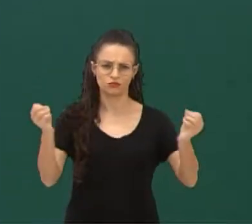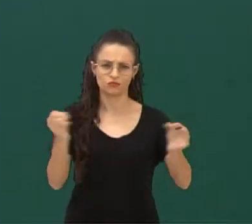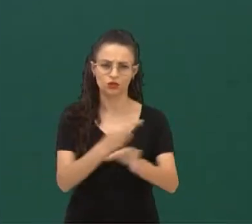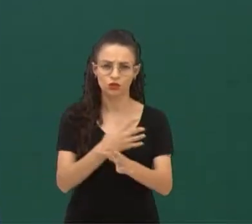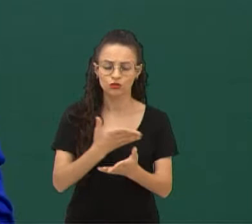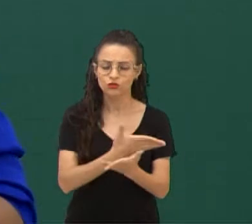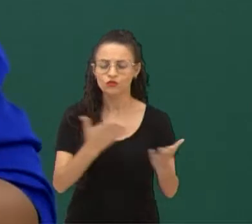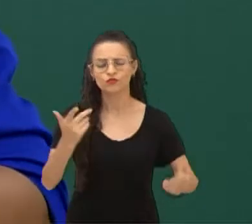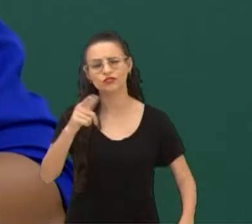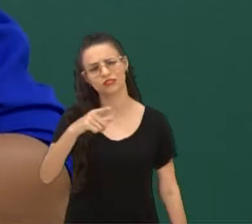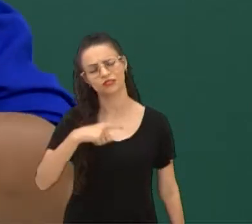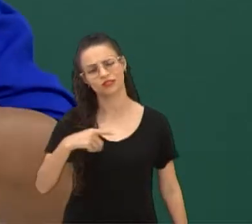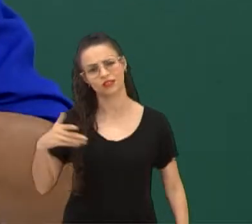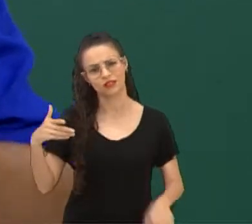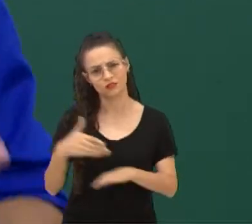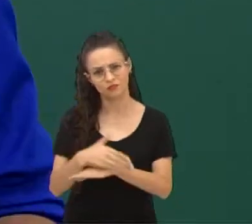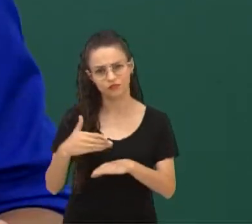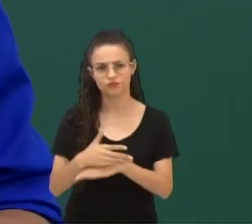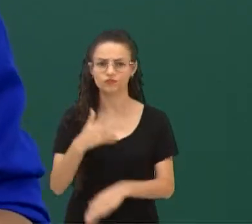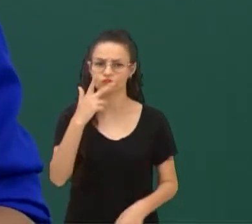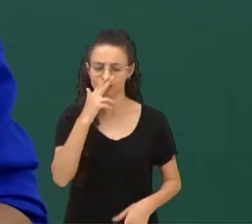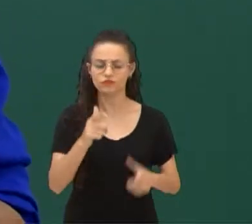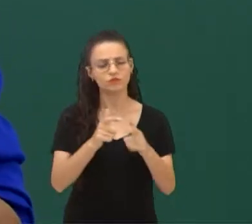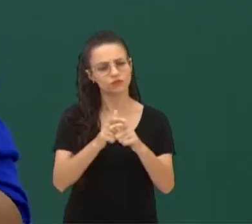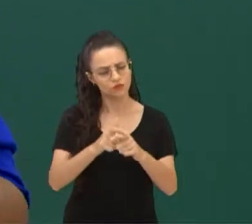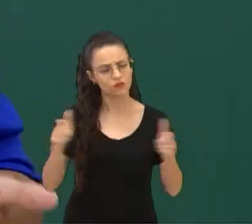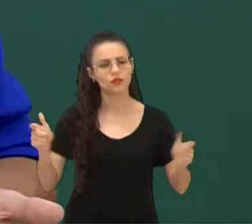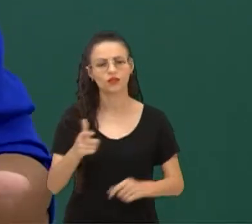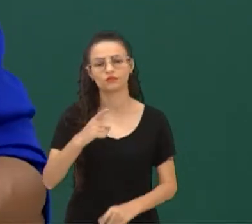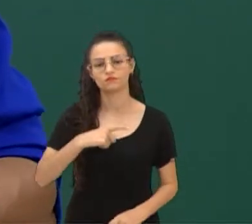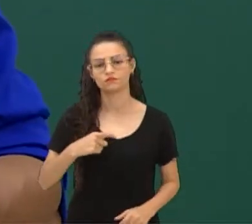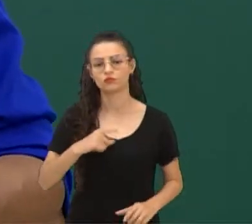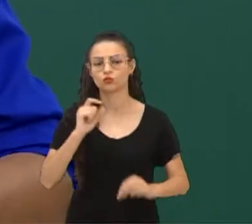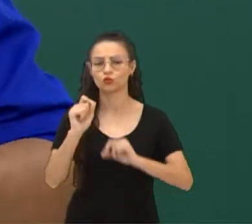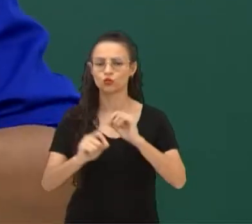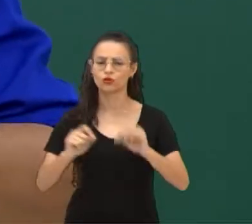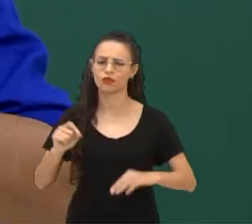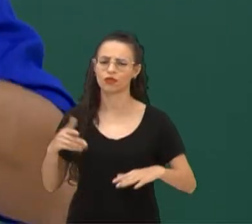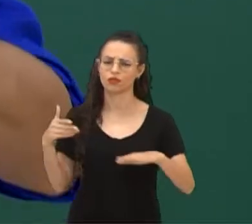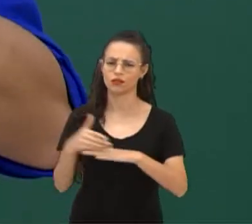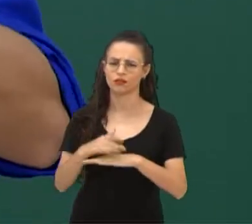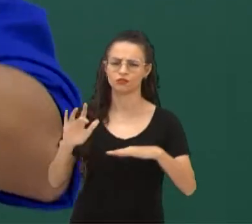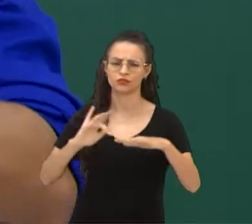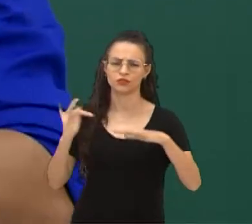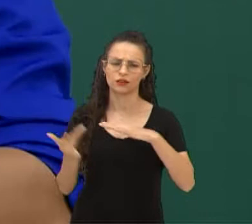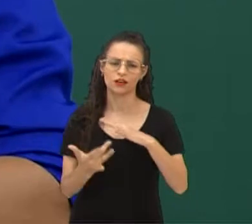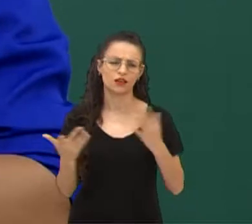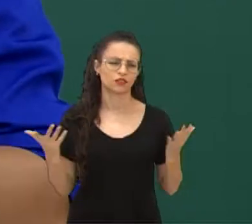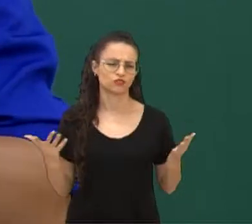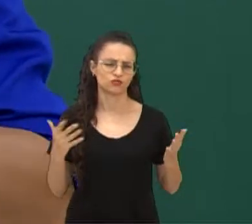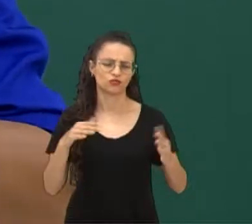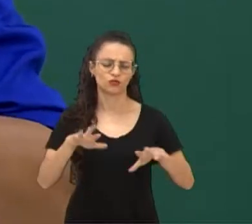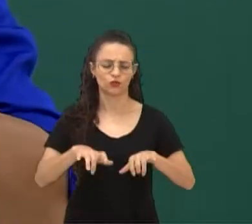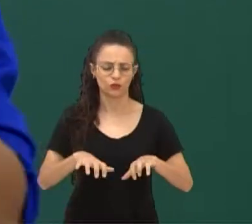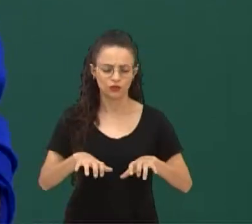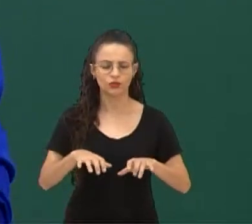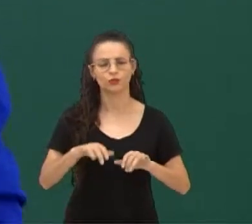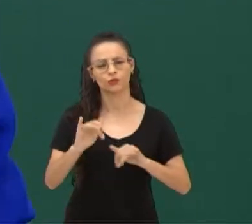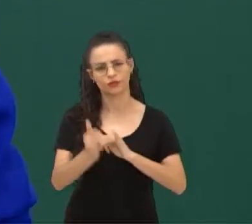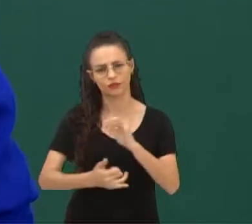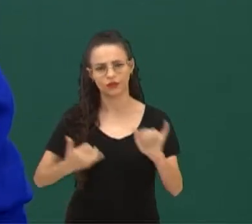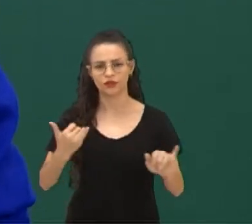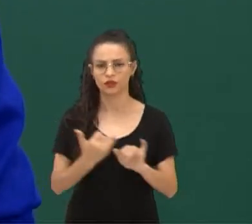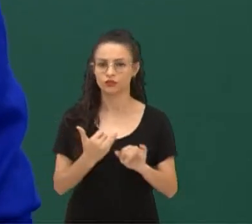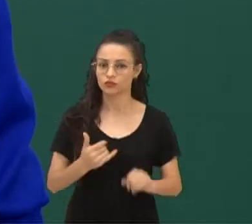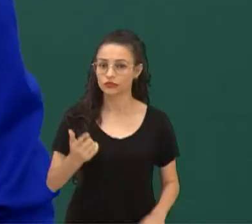todo mundo tem acesso né pelo menos a grande maioria as redes de um modo geral a internet computador e